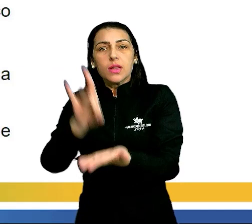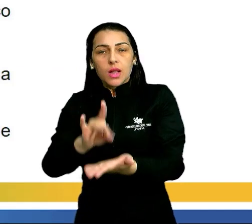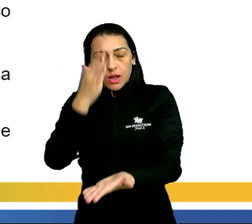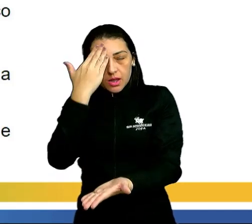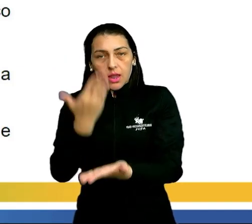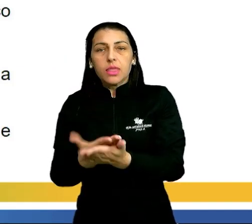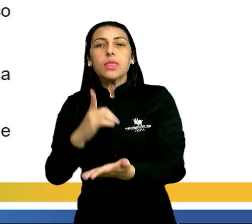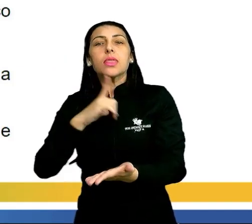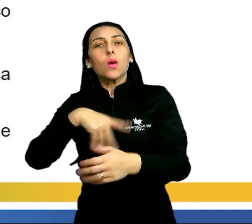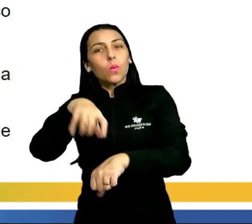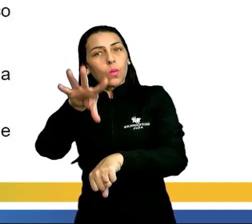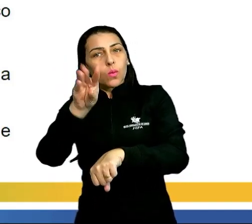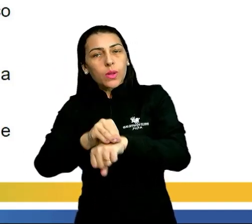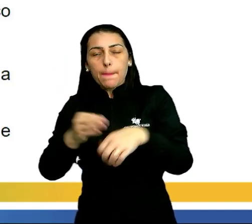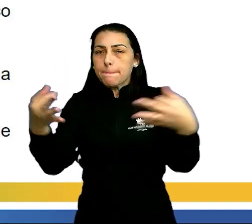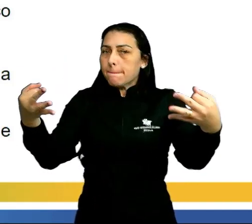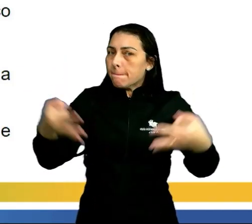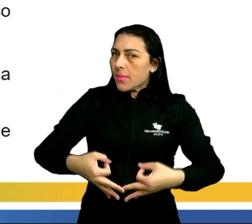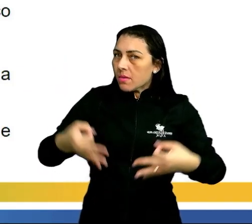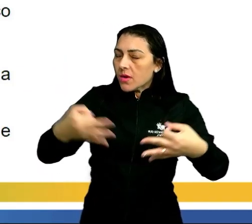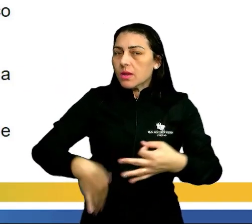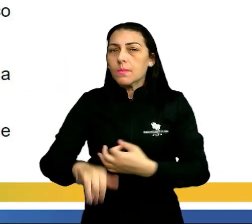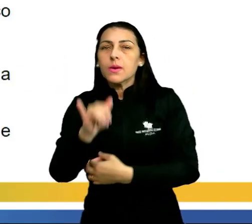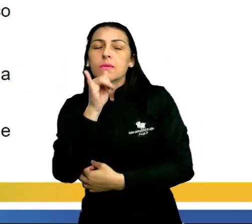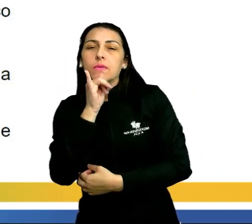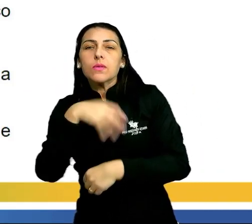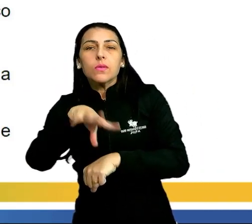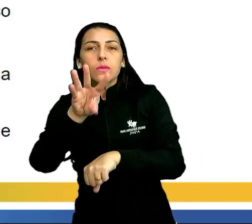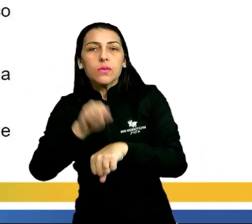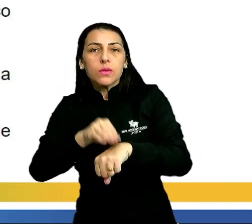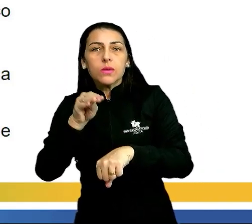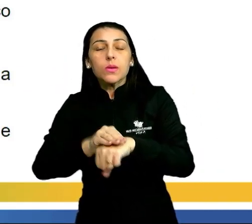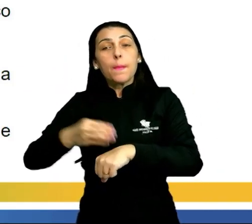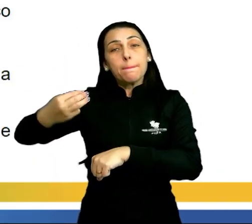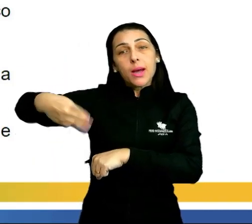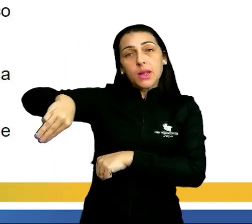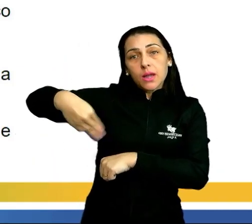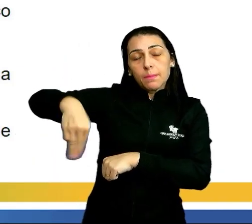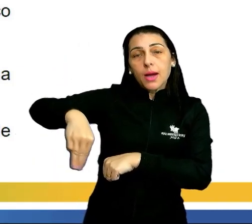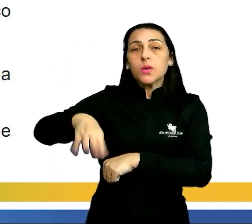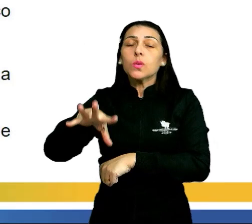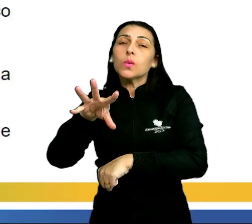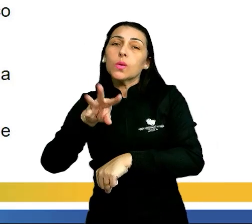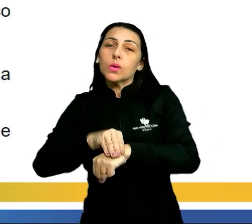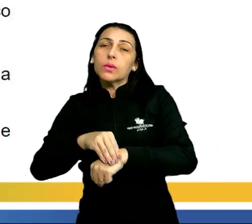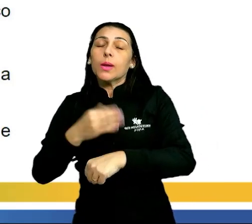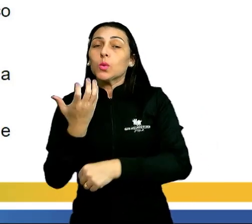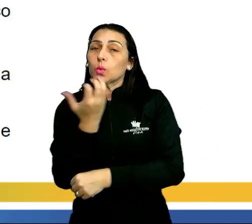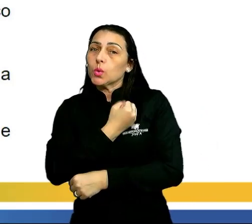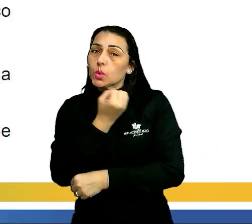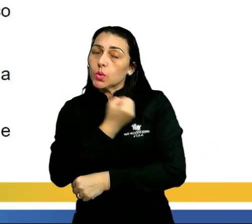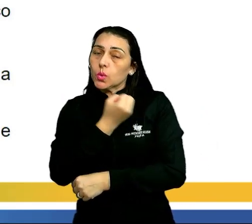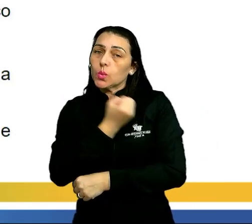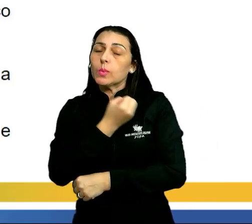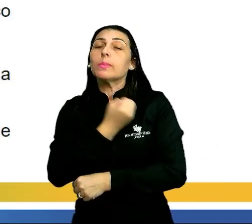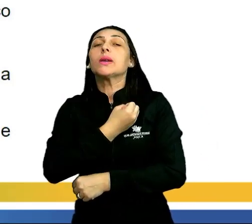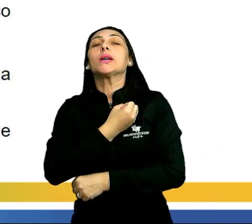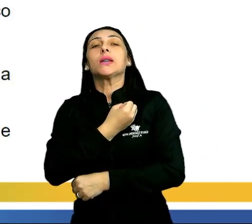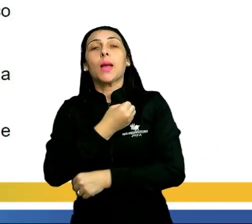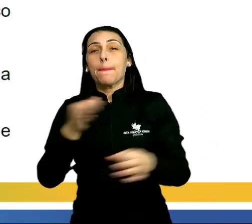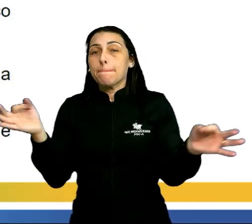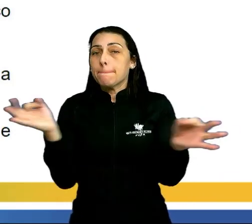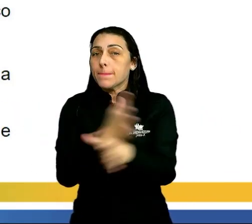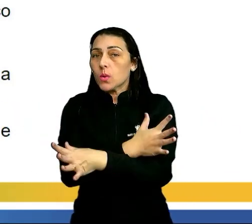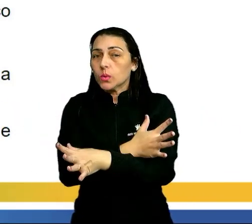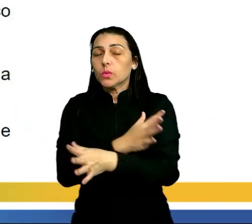acredita que existe um conhecimento perfeito, como, por exemplo, o conhecimento matemático, né? O conhecimento dos números, que é um conhecimento